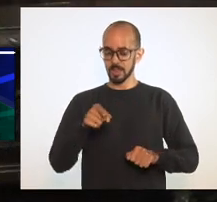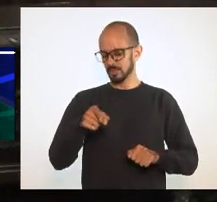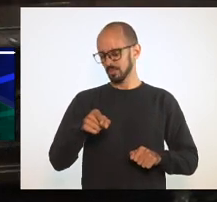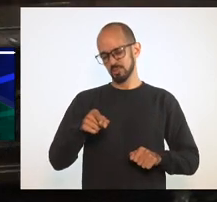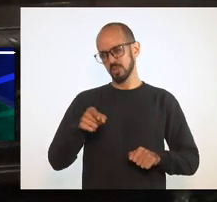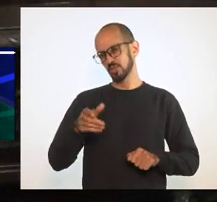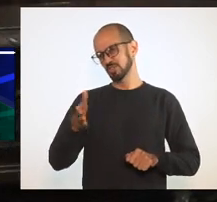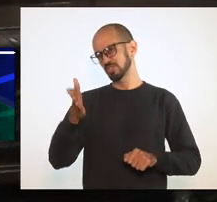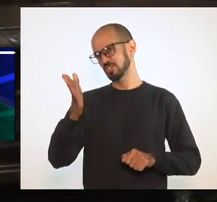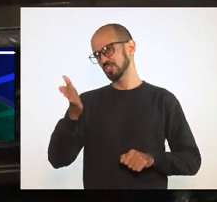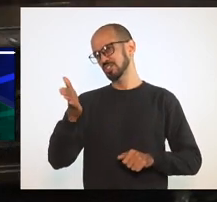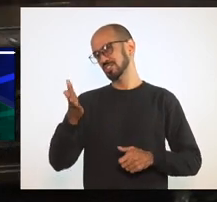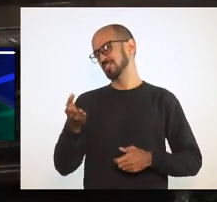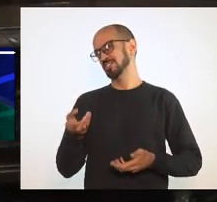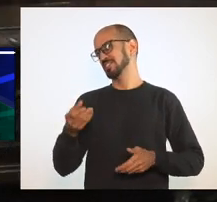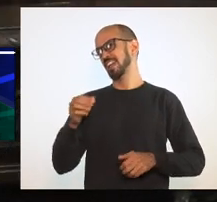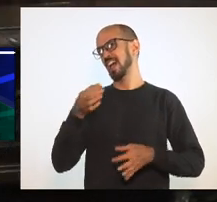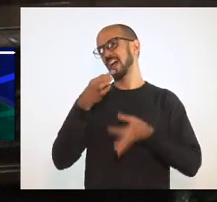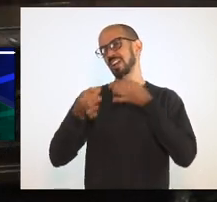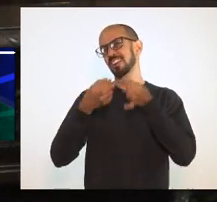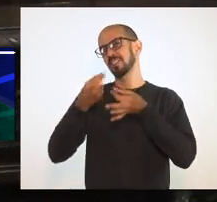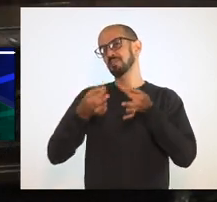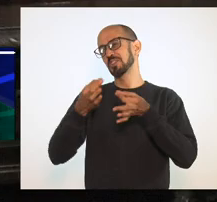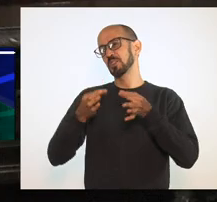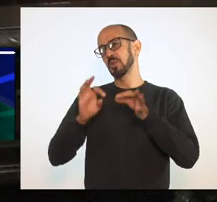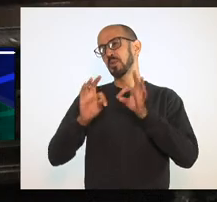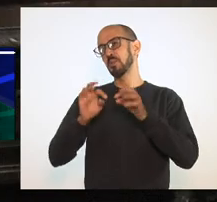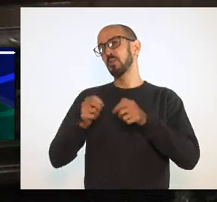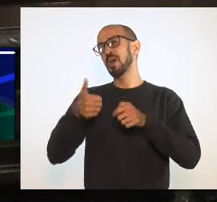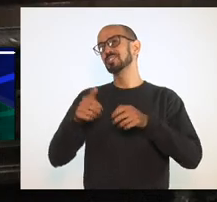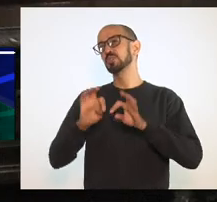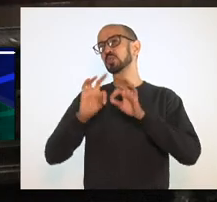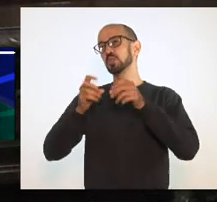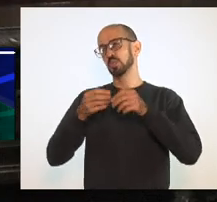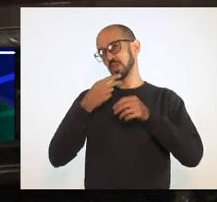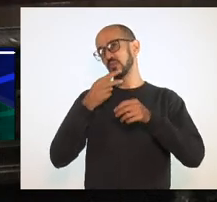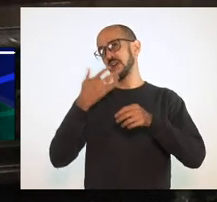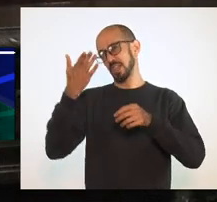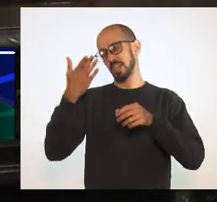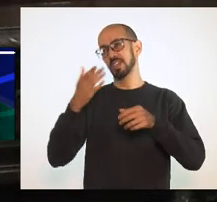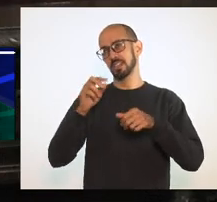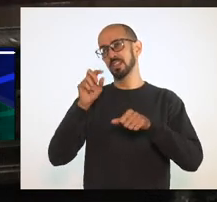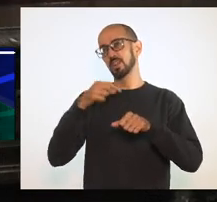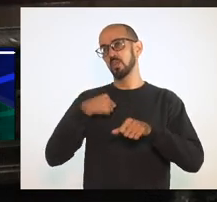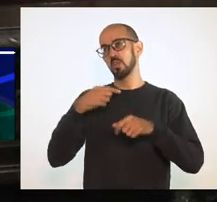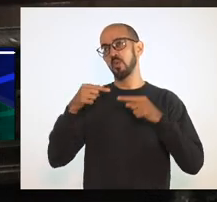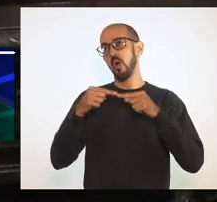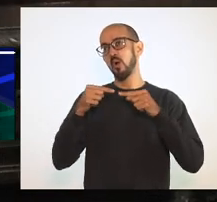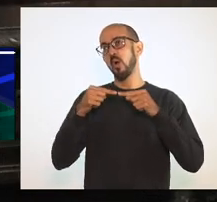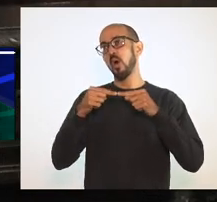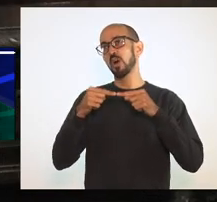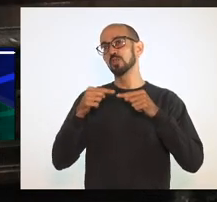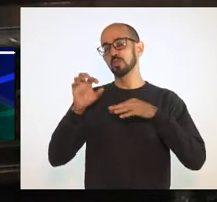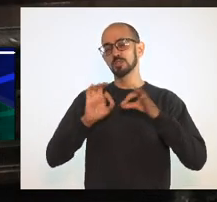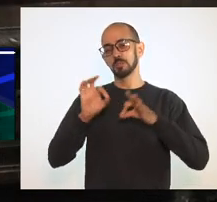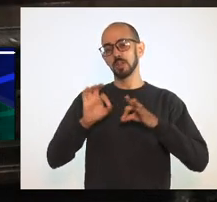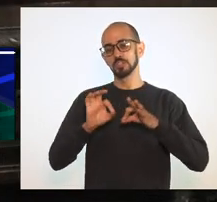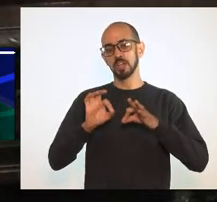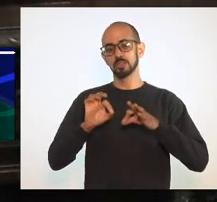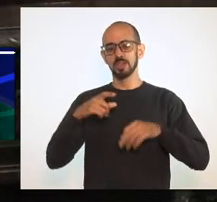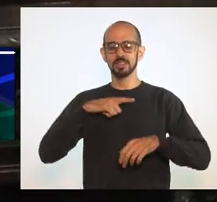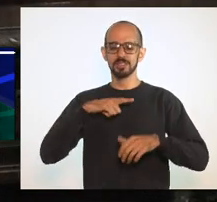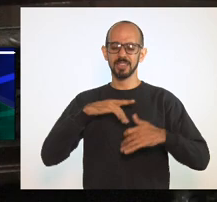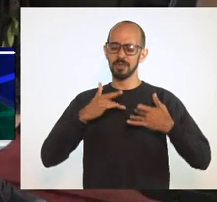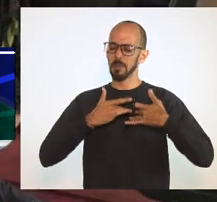eu me propus a dizer em defesa desse projeto, que ele é repleto de uma paixão, repleto